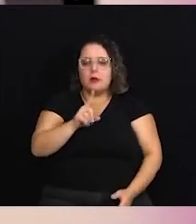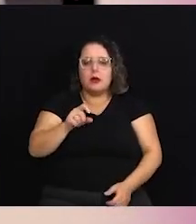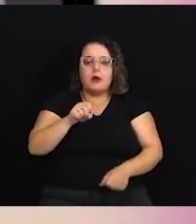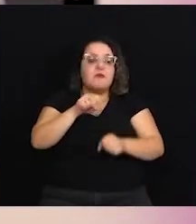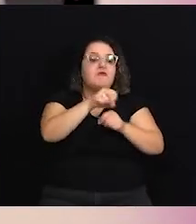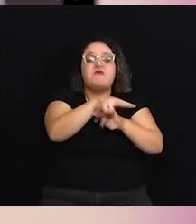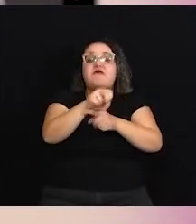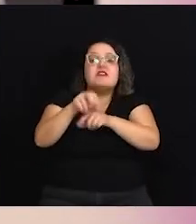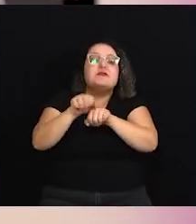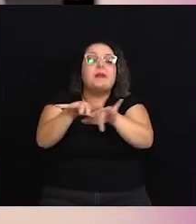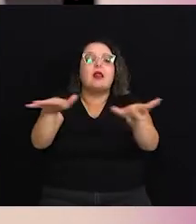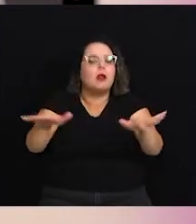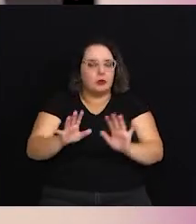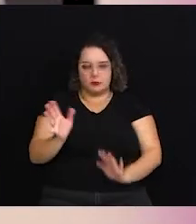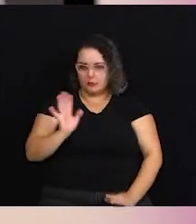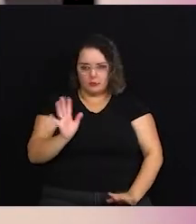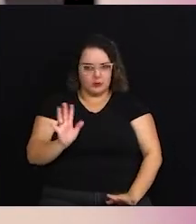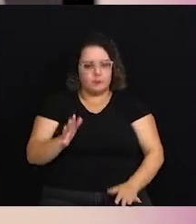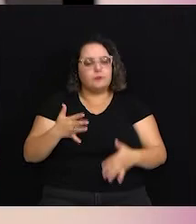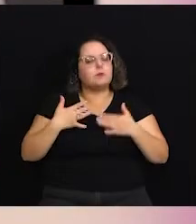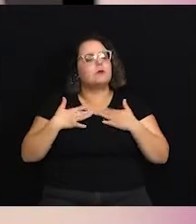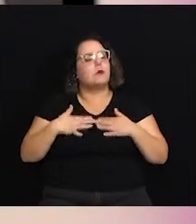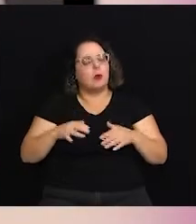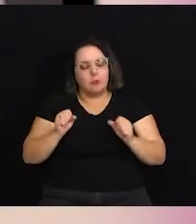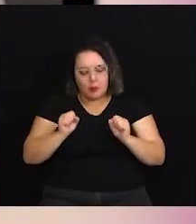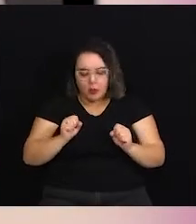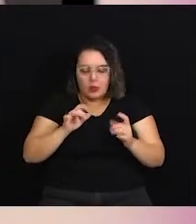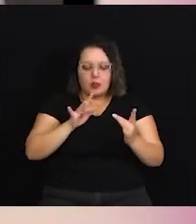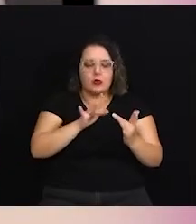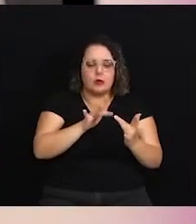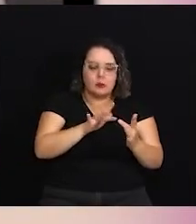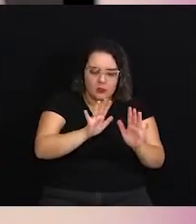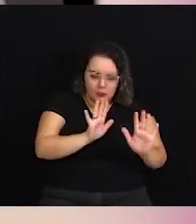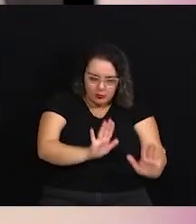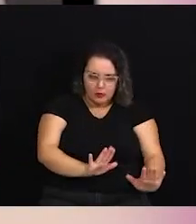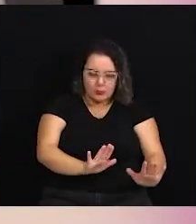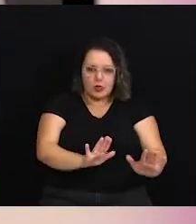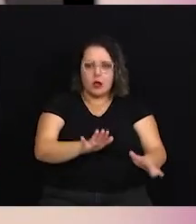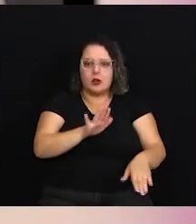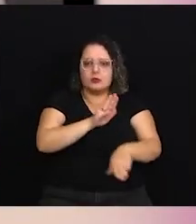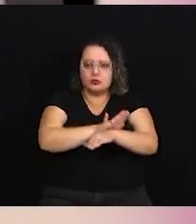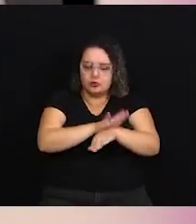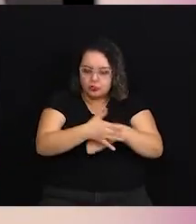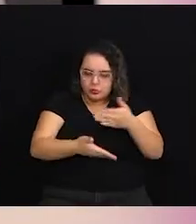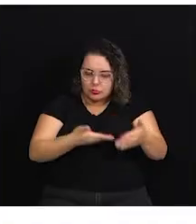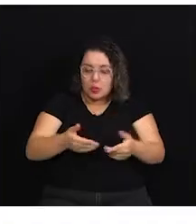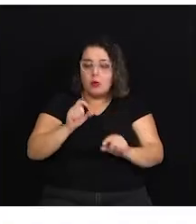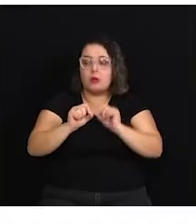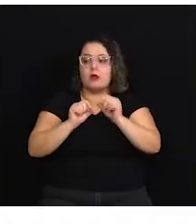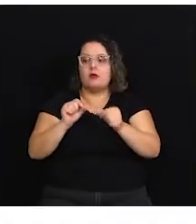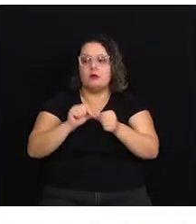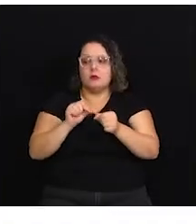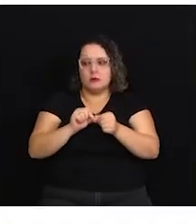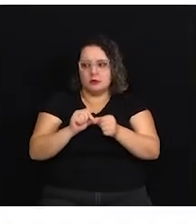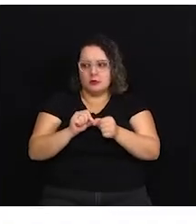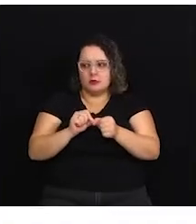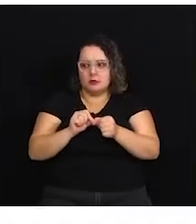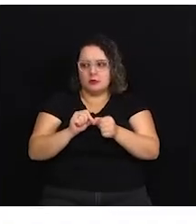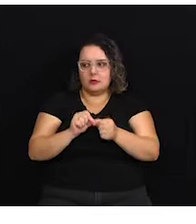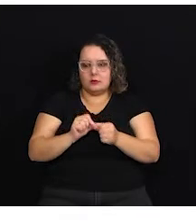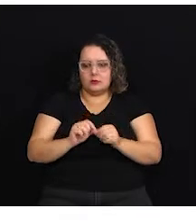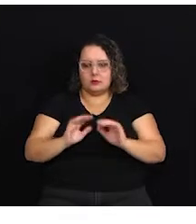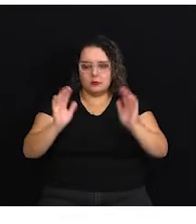doença contagiosa ó Então posso chegar perto a pessoa a curtir que vai fazer básica me